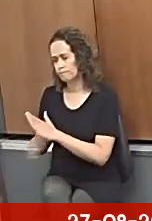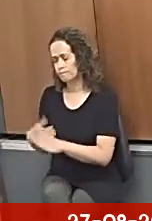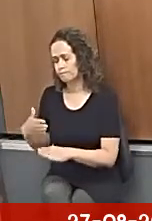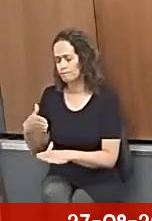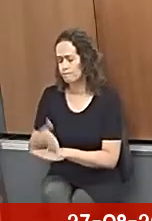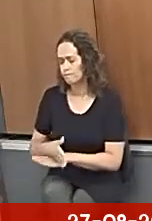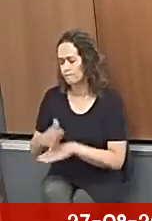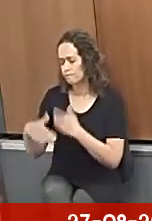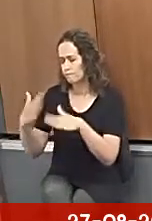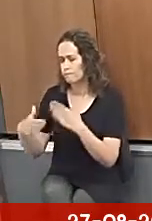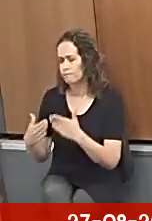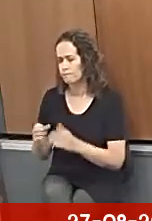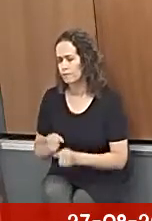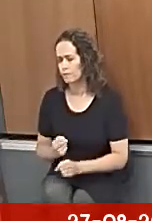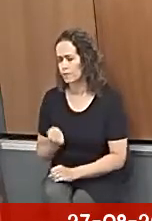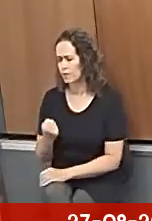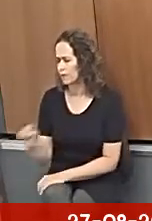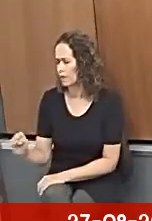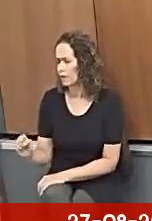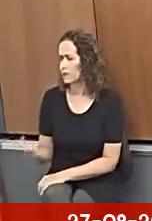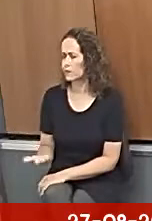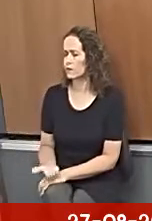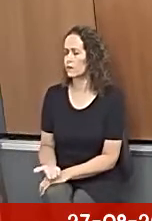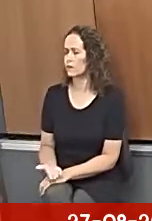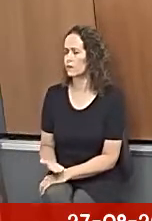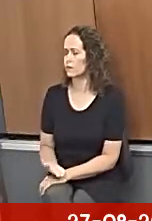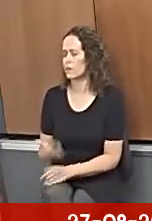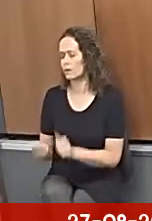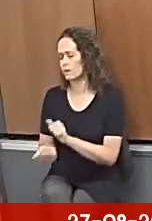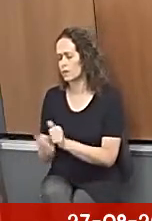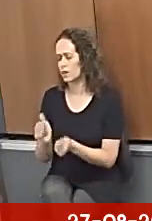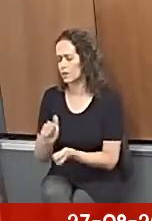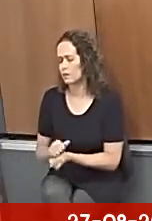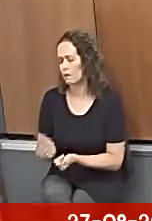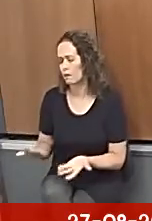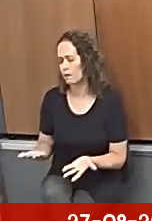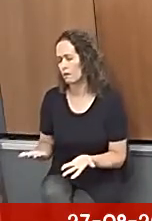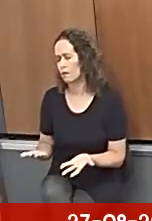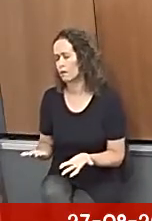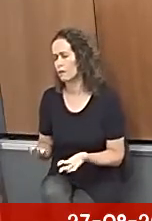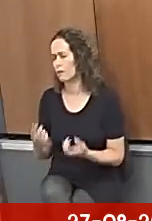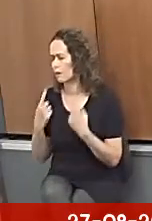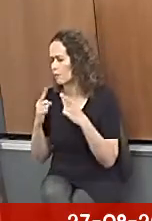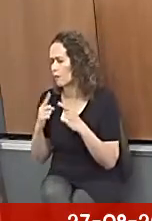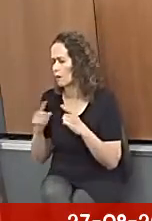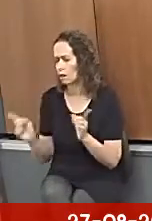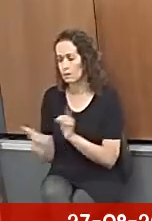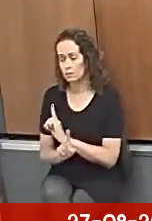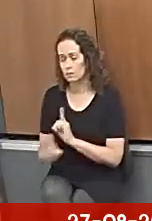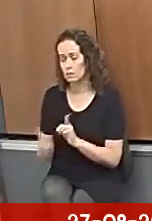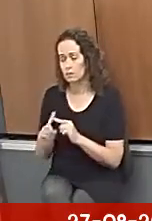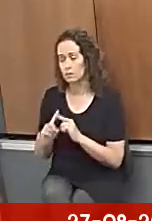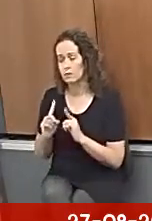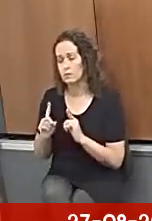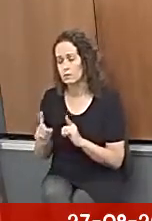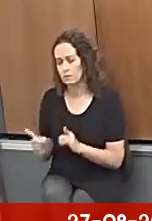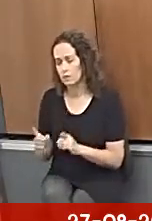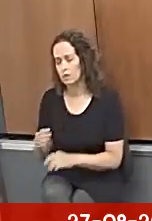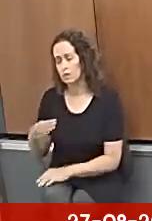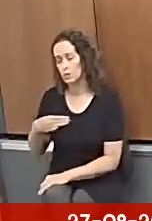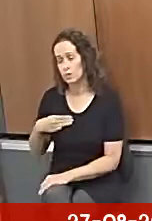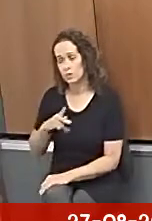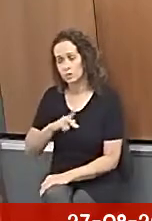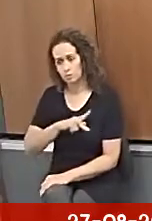uma defesa e pra negar a adaptação do estádio às necessidades da legislação ao contrário ela quis ouvir o ministério